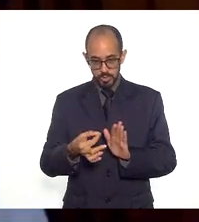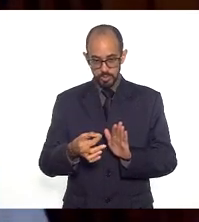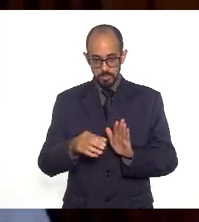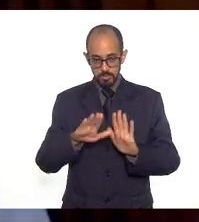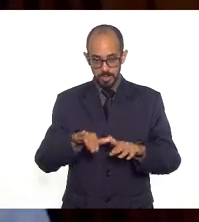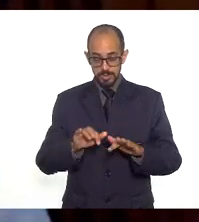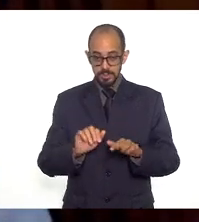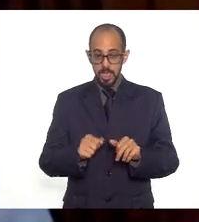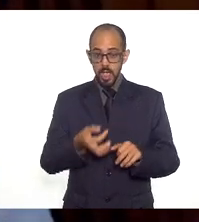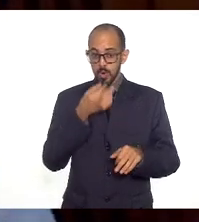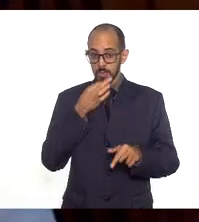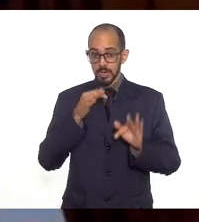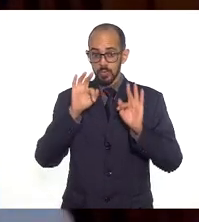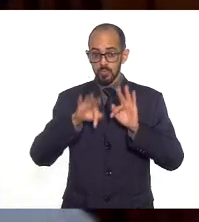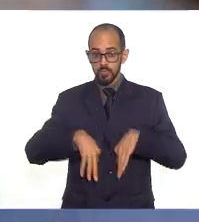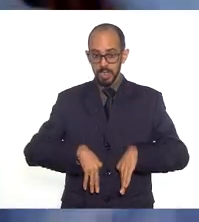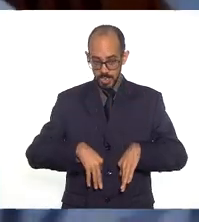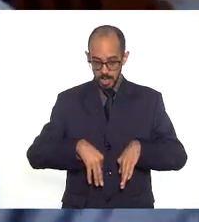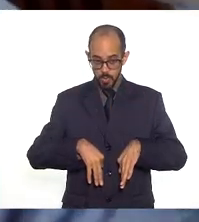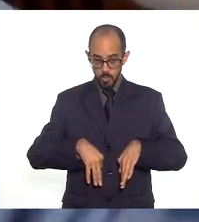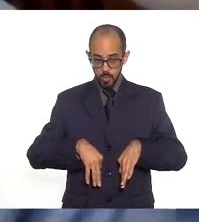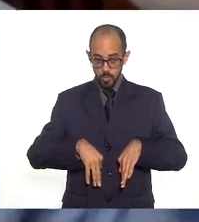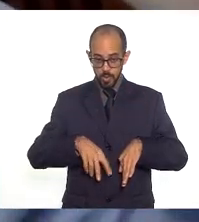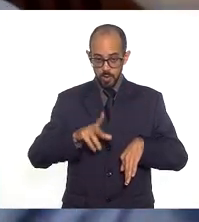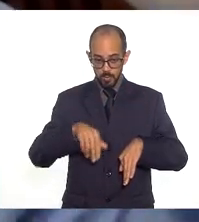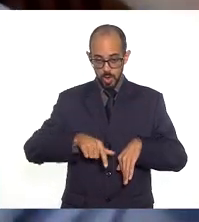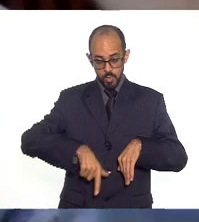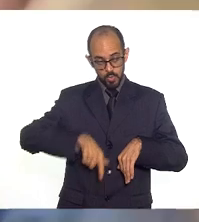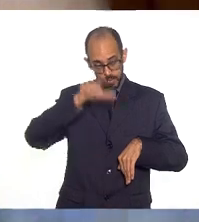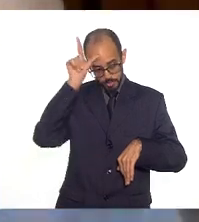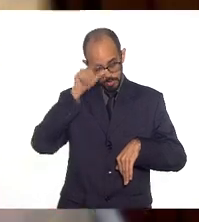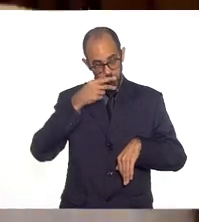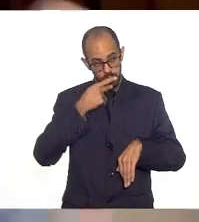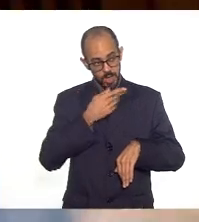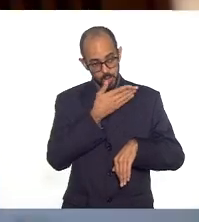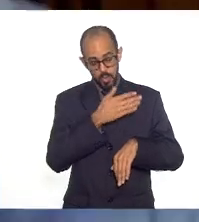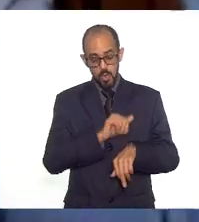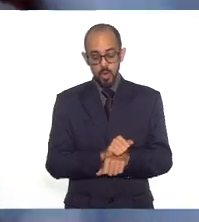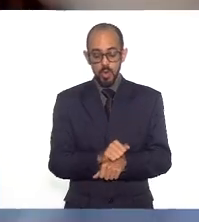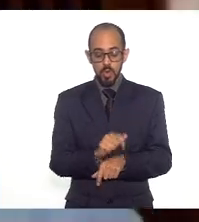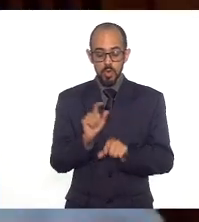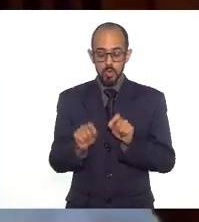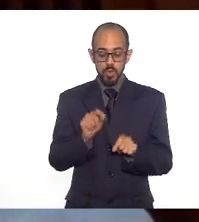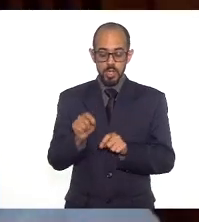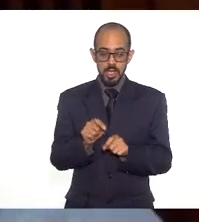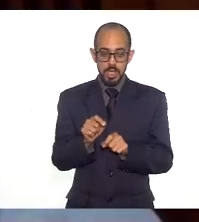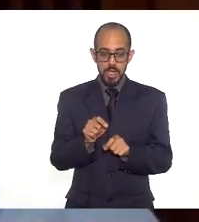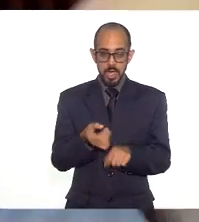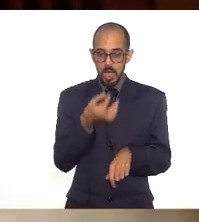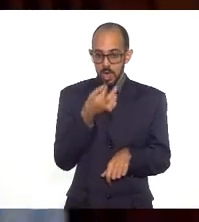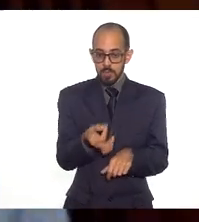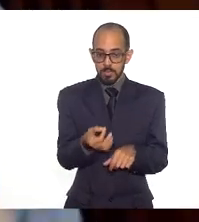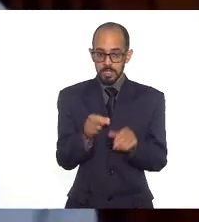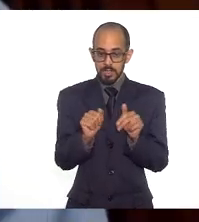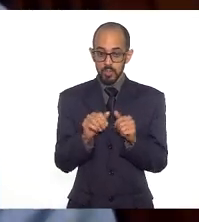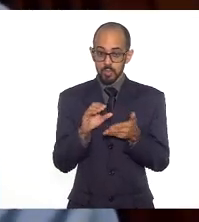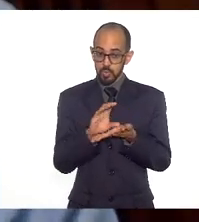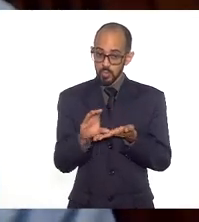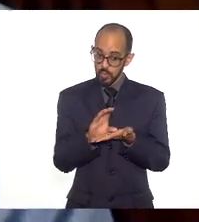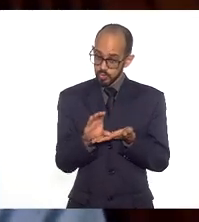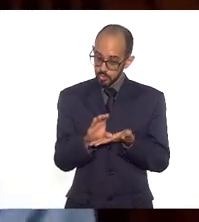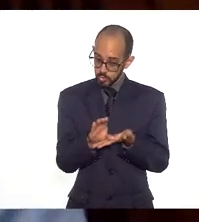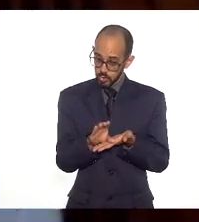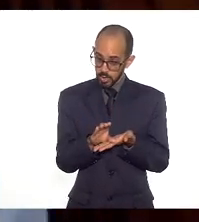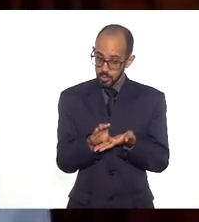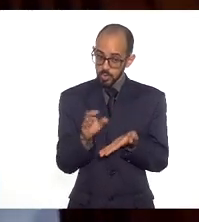parecer final, como o deputado Luiz Paulo falou lá atrás, por exemplo, O parecer é sobre constitucionalidade. Nós sabemos